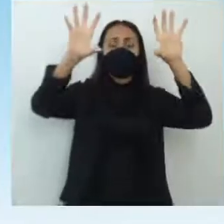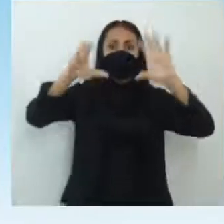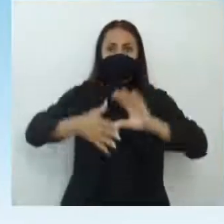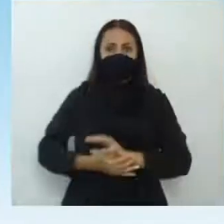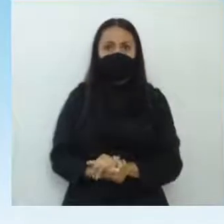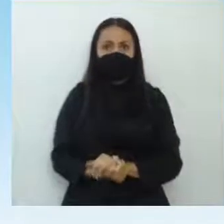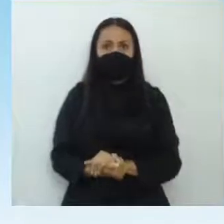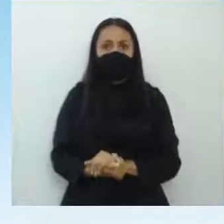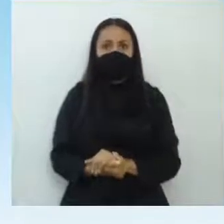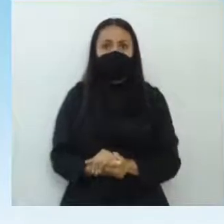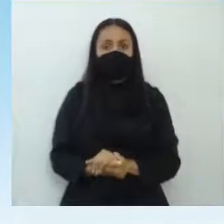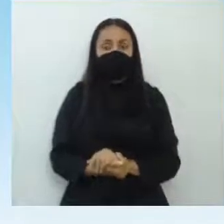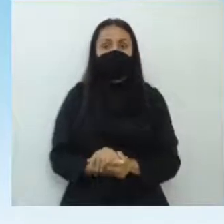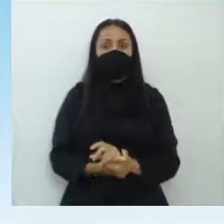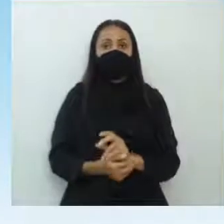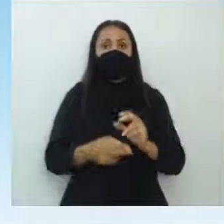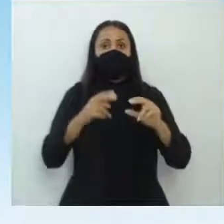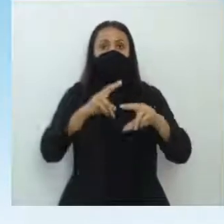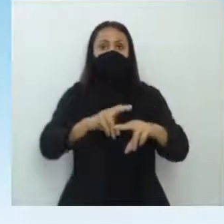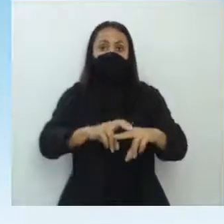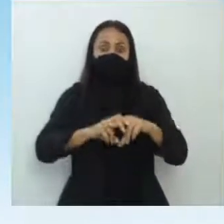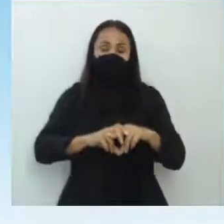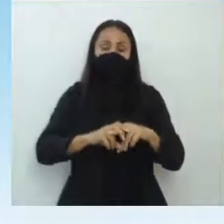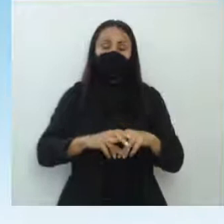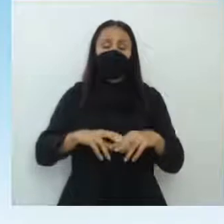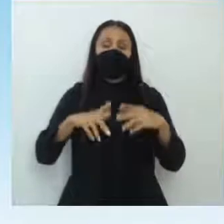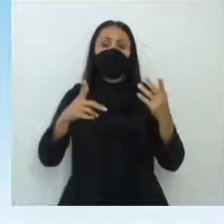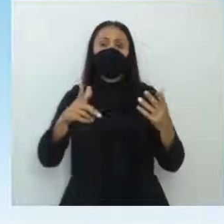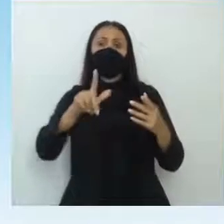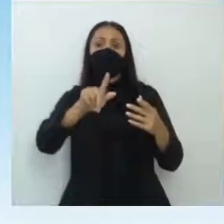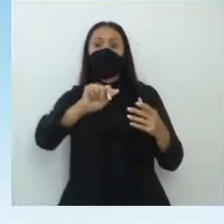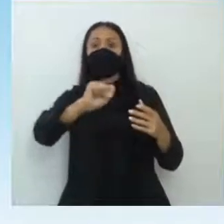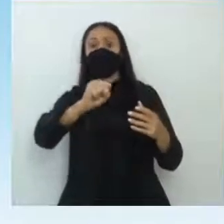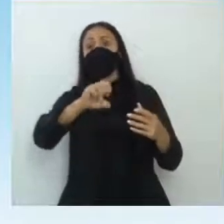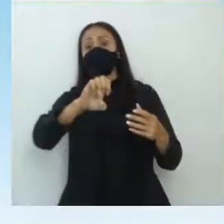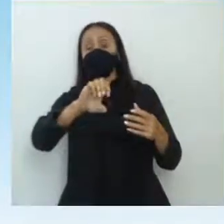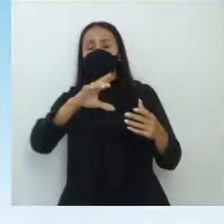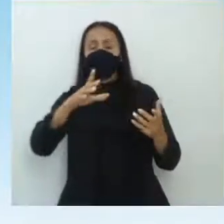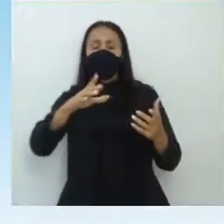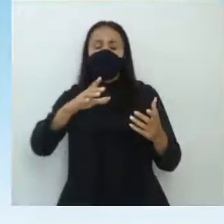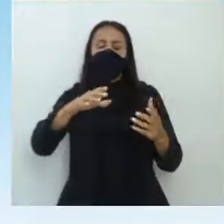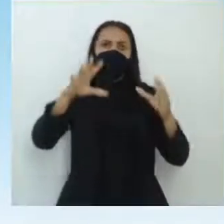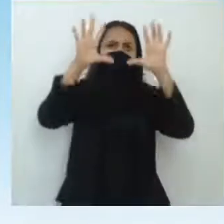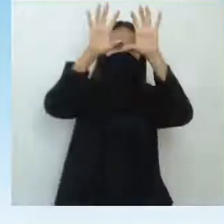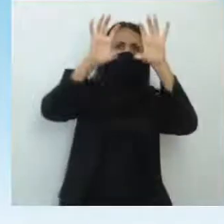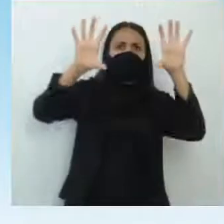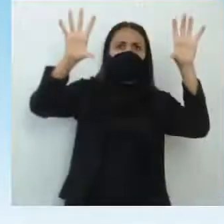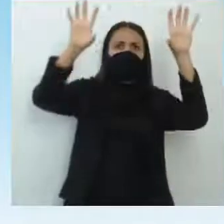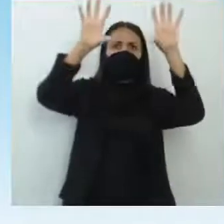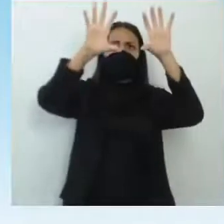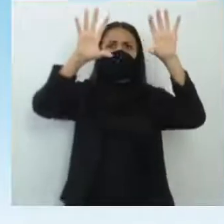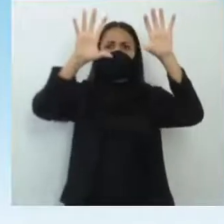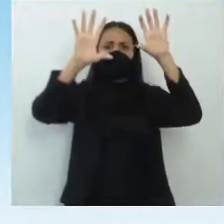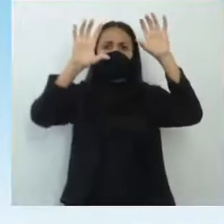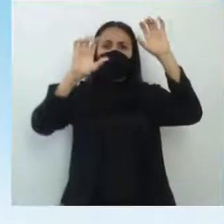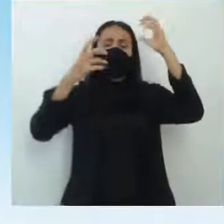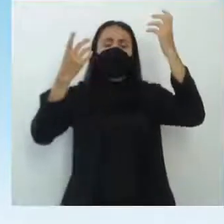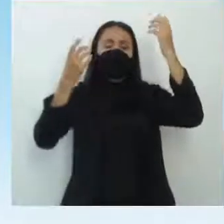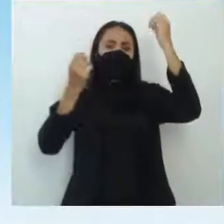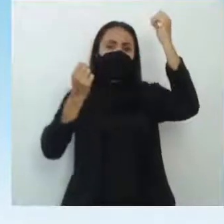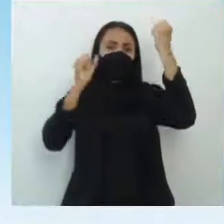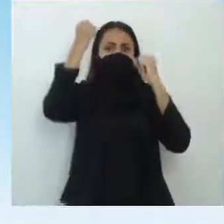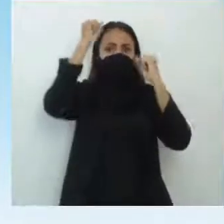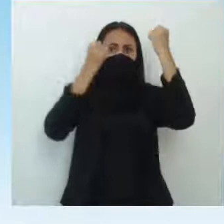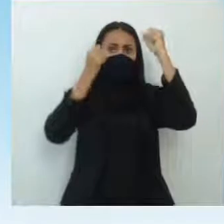Isso por causa da emissão de gases, poluentes, tanto pelas indústrias e também